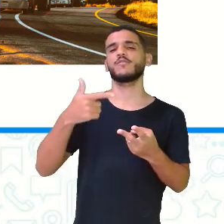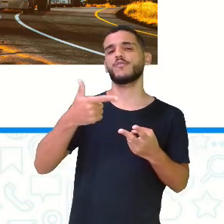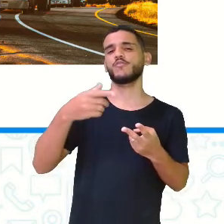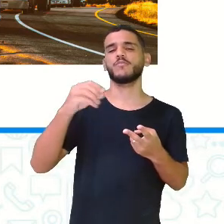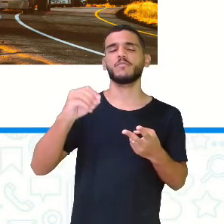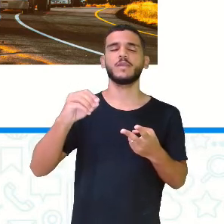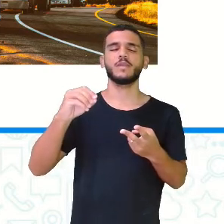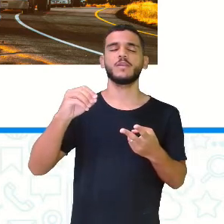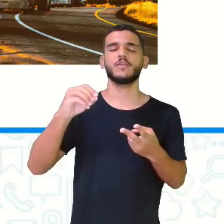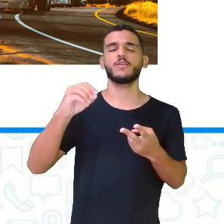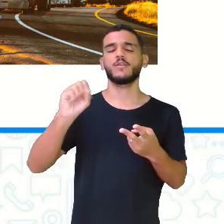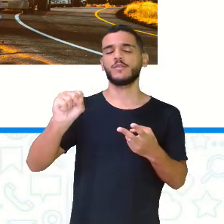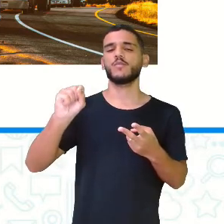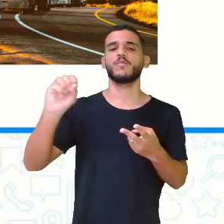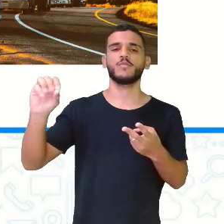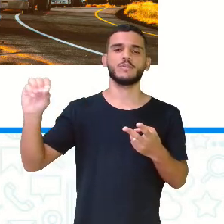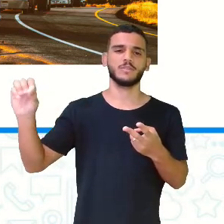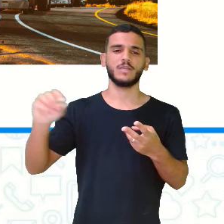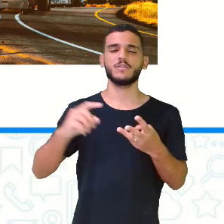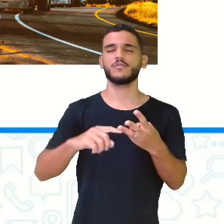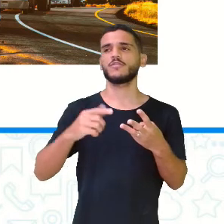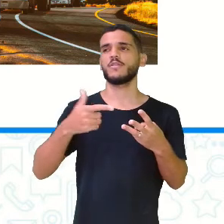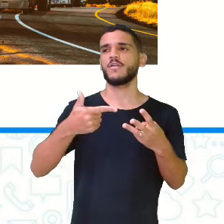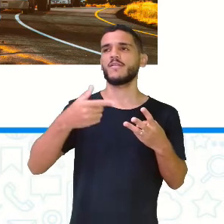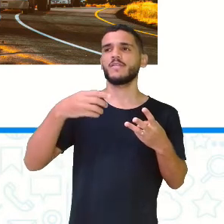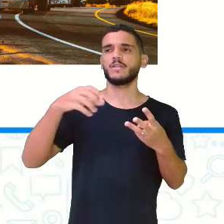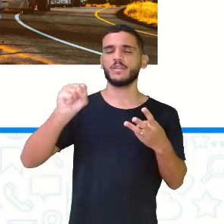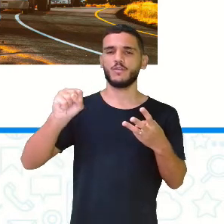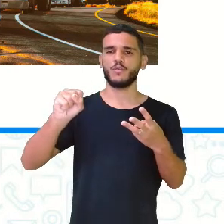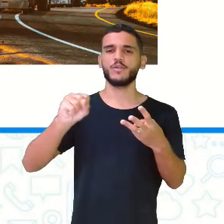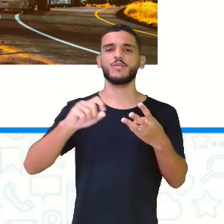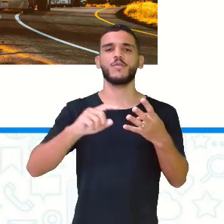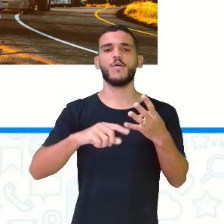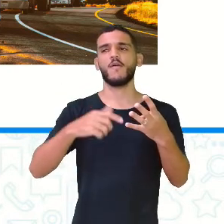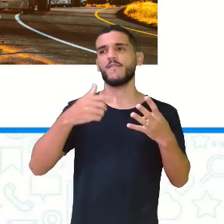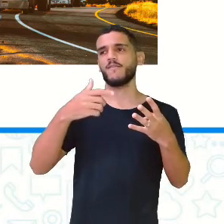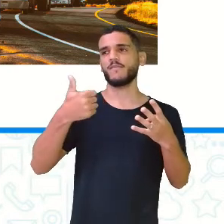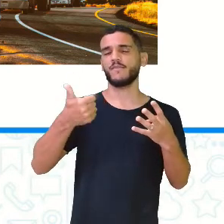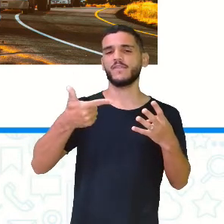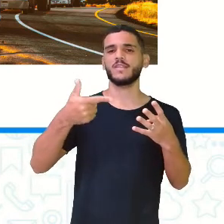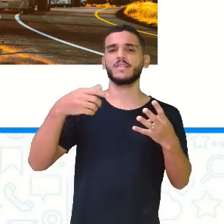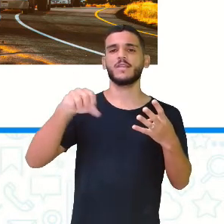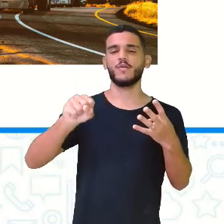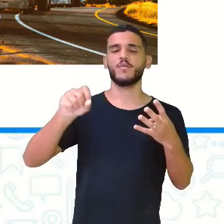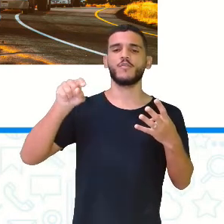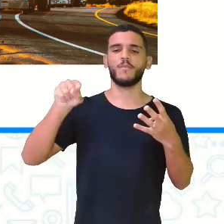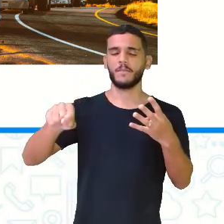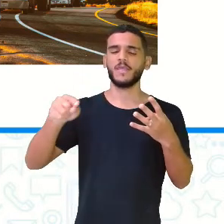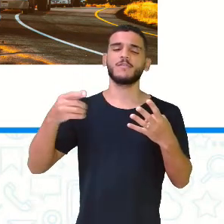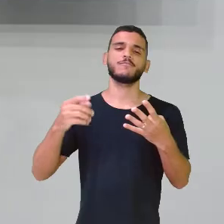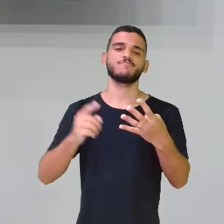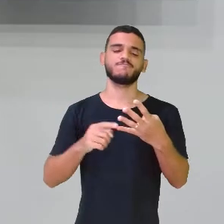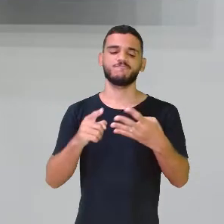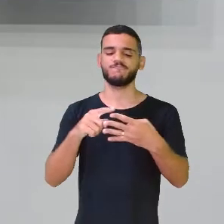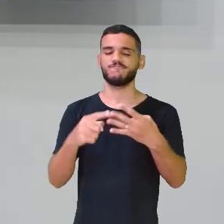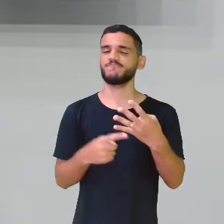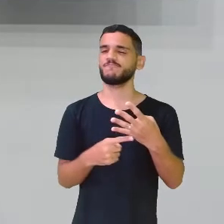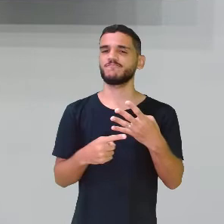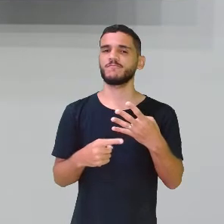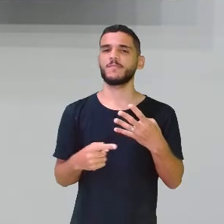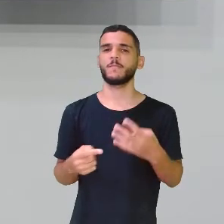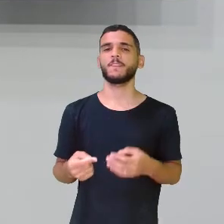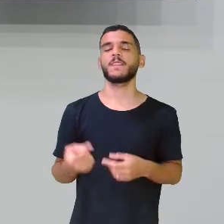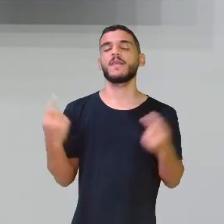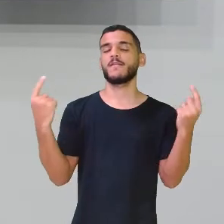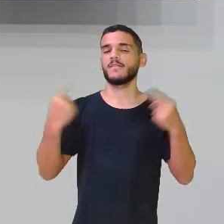2.800, 28 ou 28.000 quilogramas. Eu vou deixar essa com vocês. É a